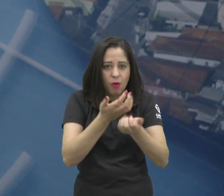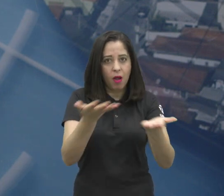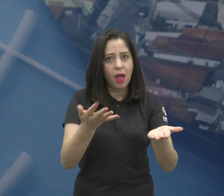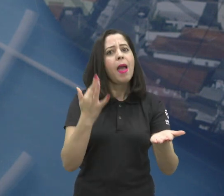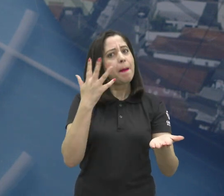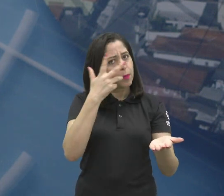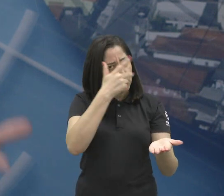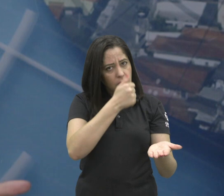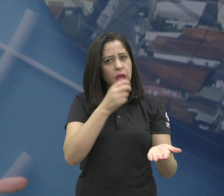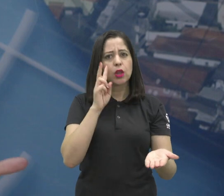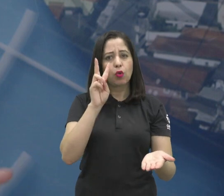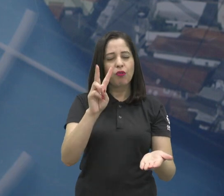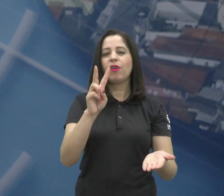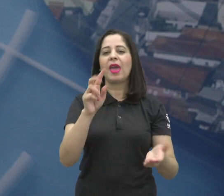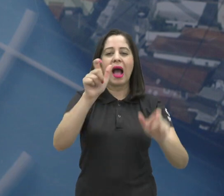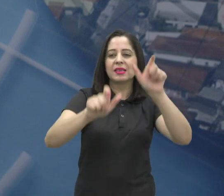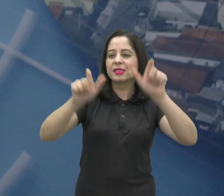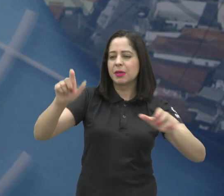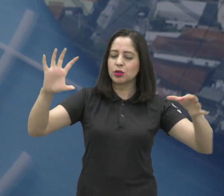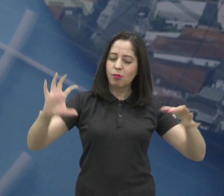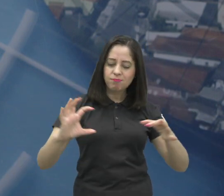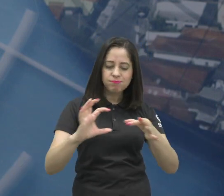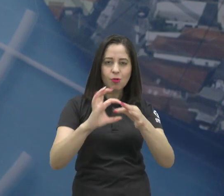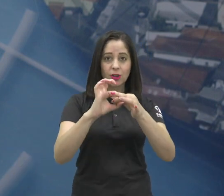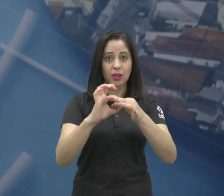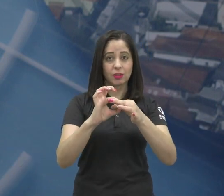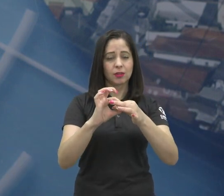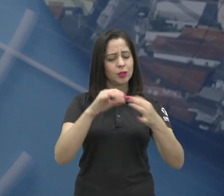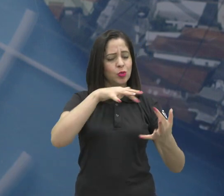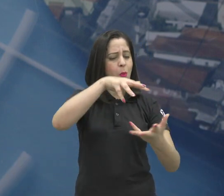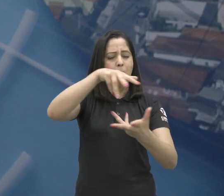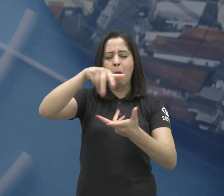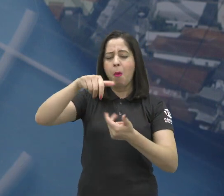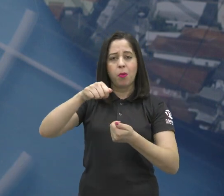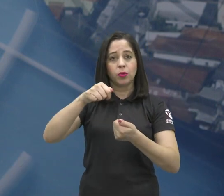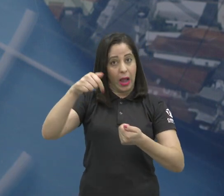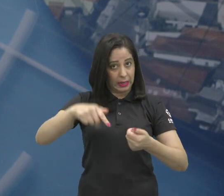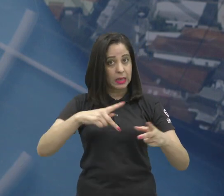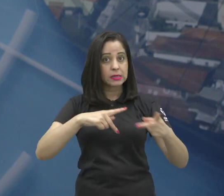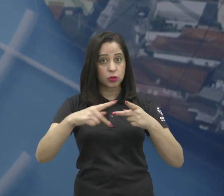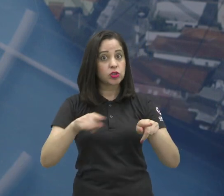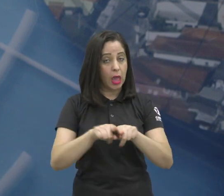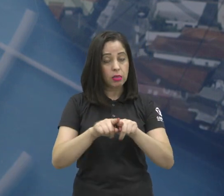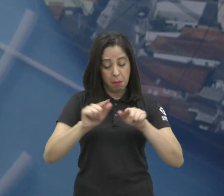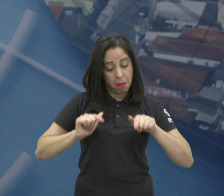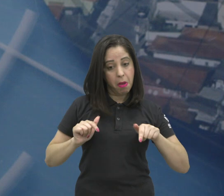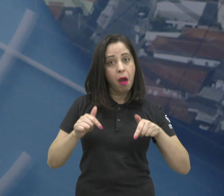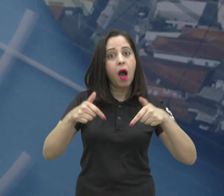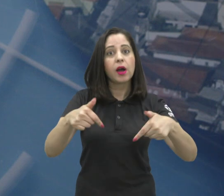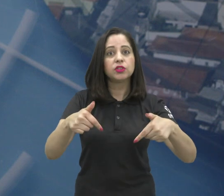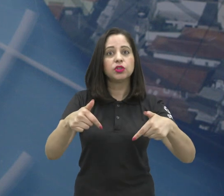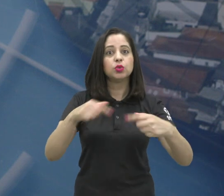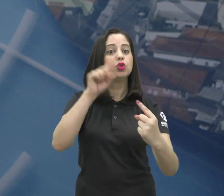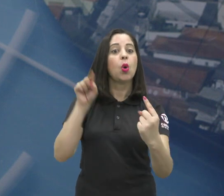diversos lugares do mundo se unindo, e isso inclui a nossa cidade também, com ações e movimentos dedicados a